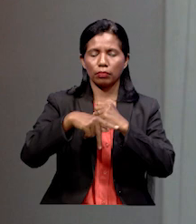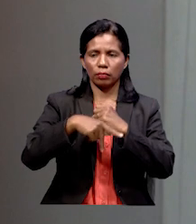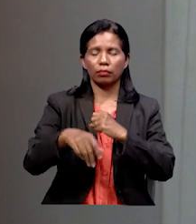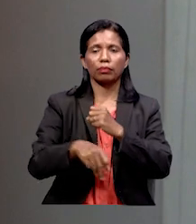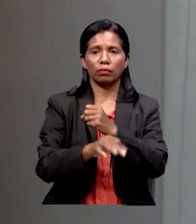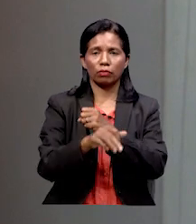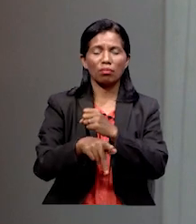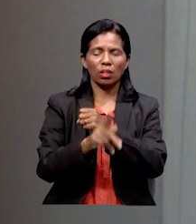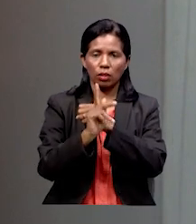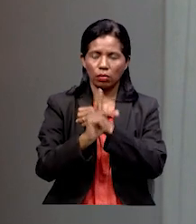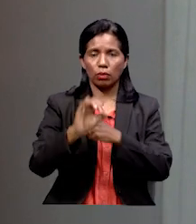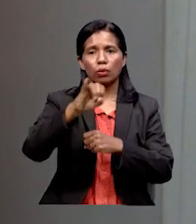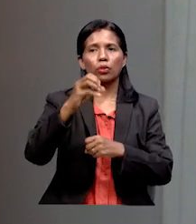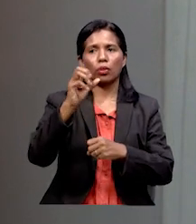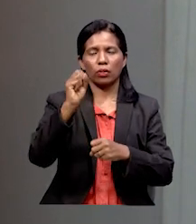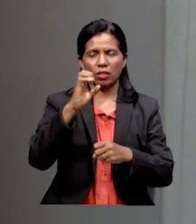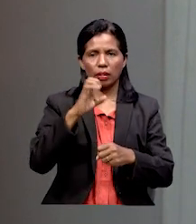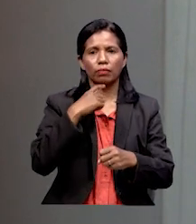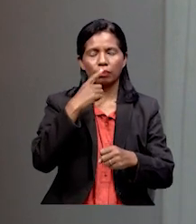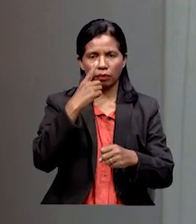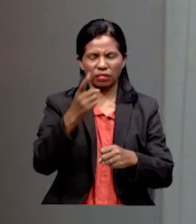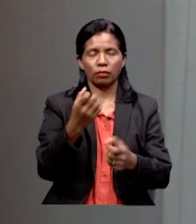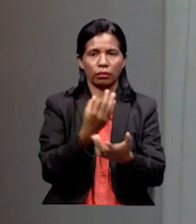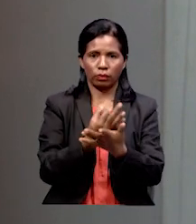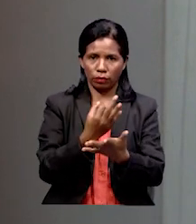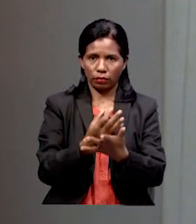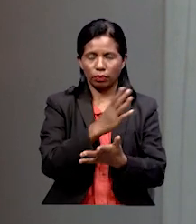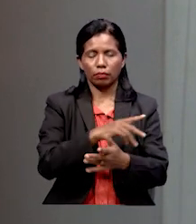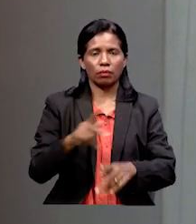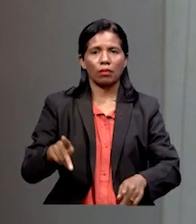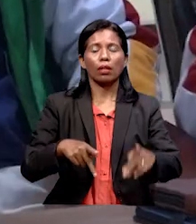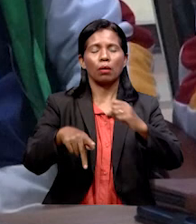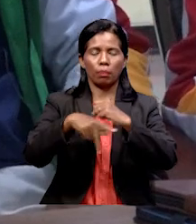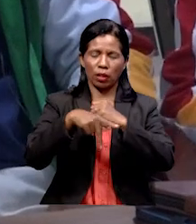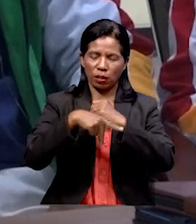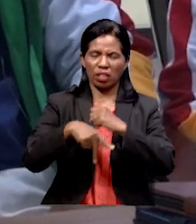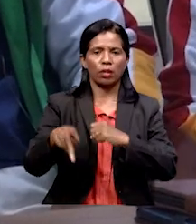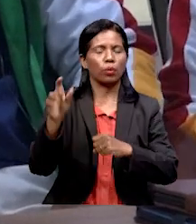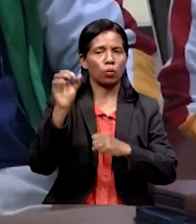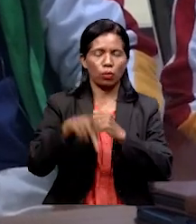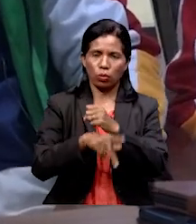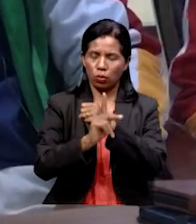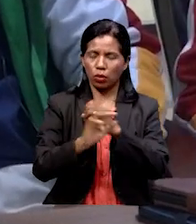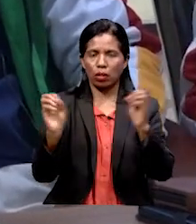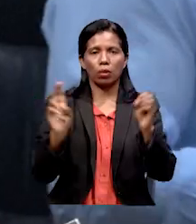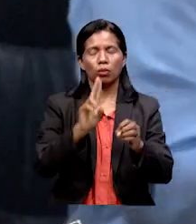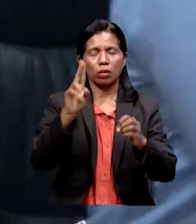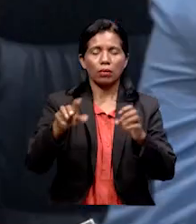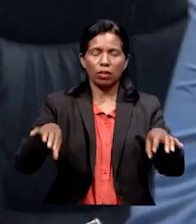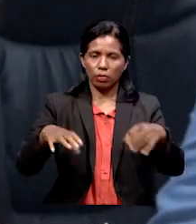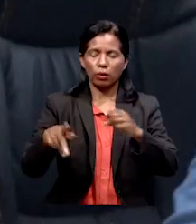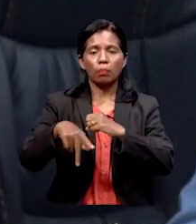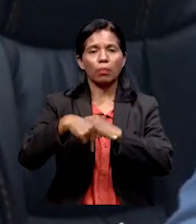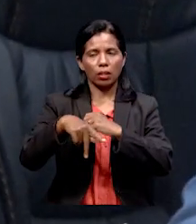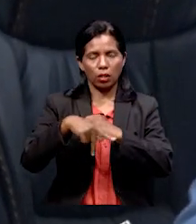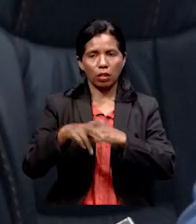José Agostinho da Silva hateten durante ne osan subvenção público partido Kuntu nyang la executa ba serviço partido mai be